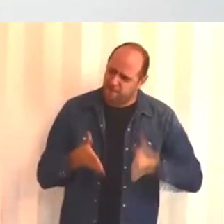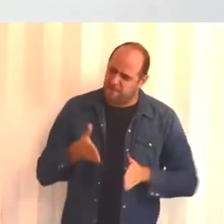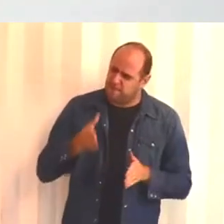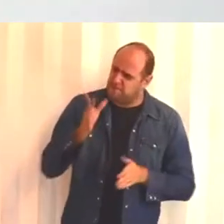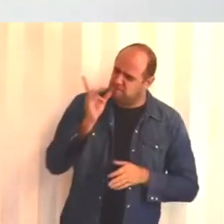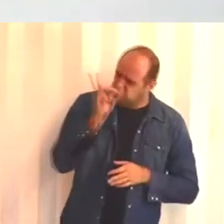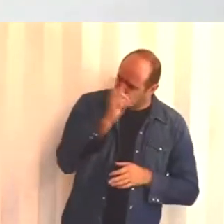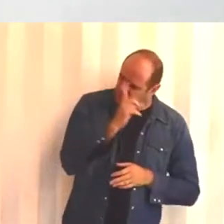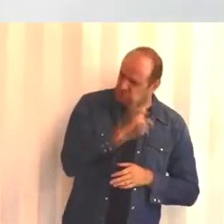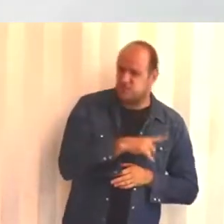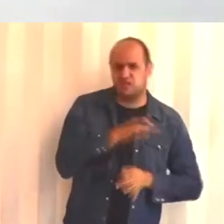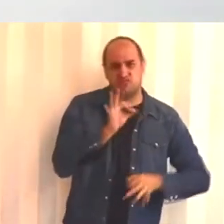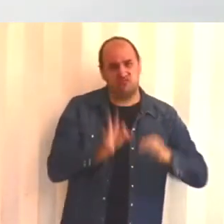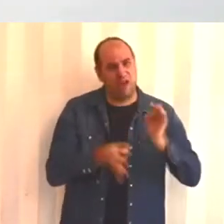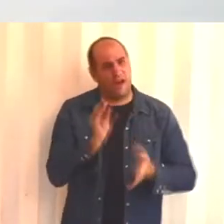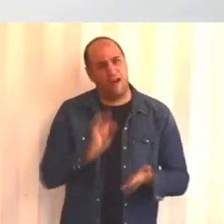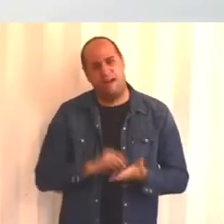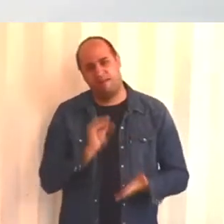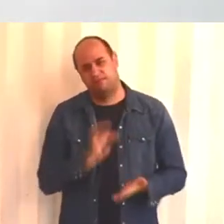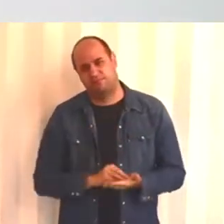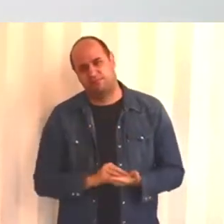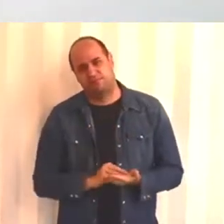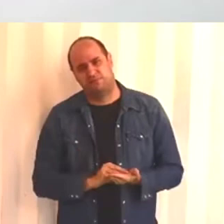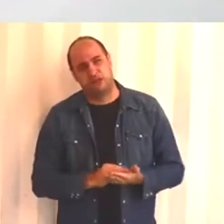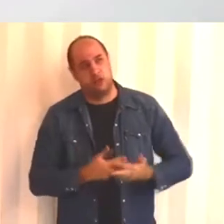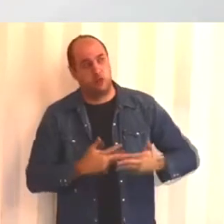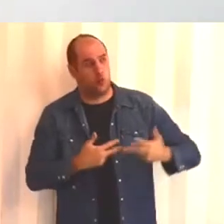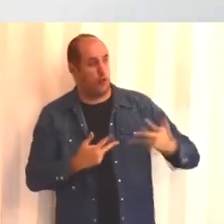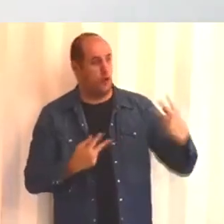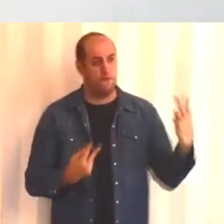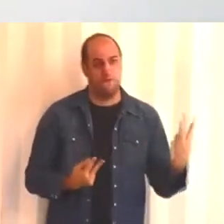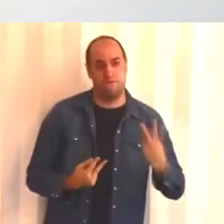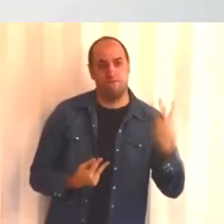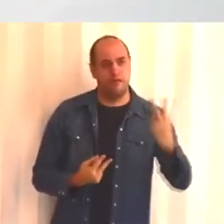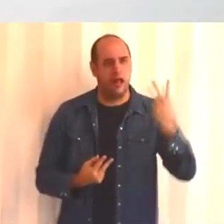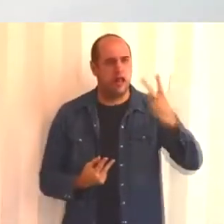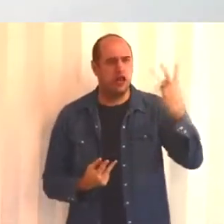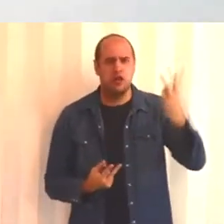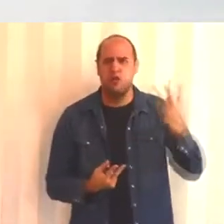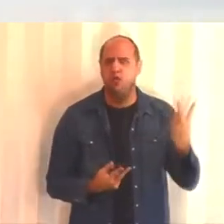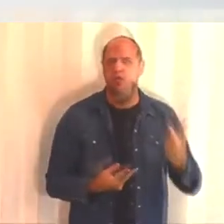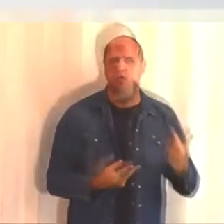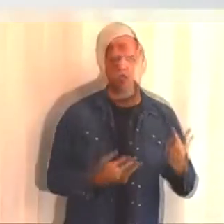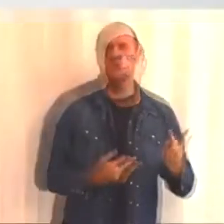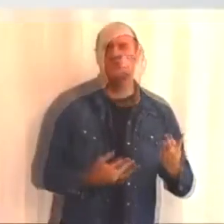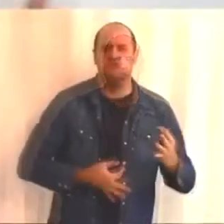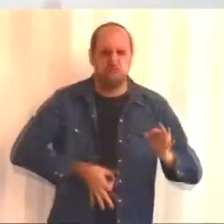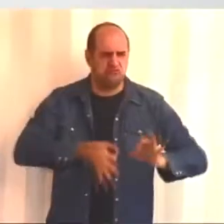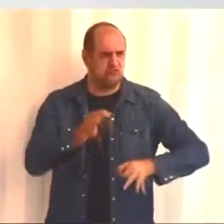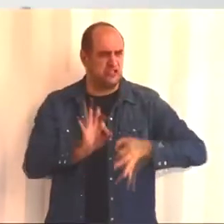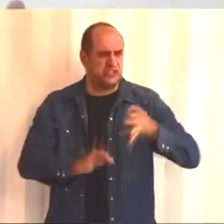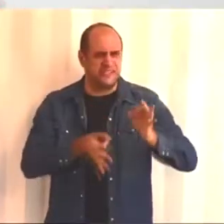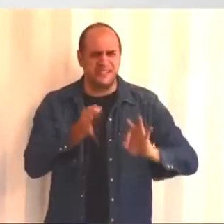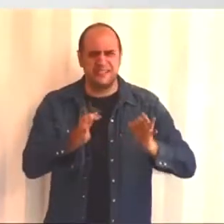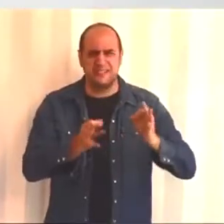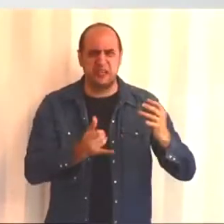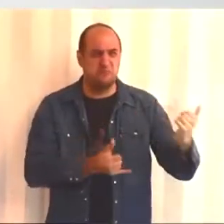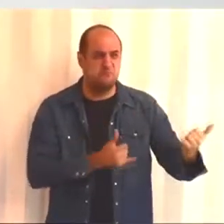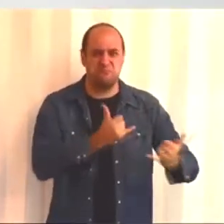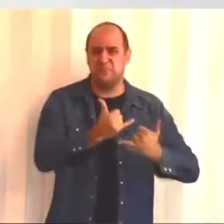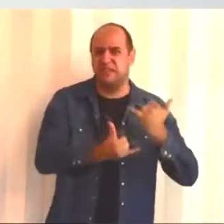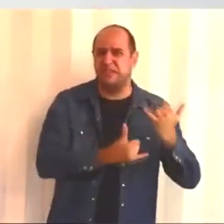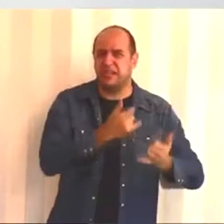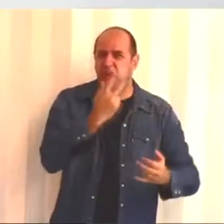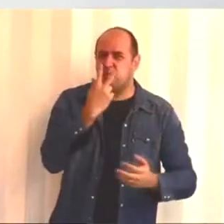injustiça, num tempo de tantas inversões de valores, em que as casas de justiça estão brincando com as